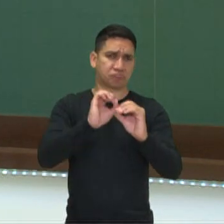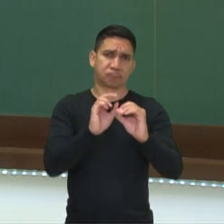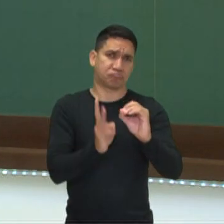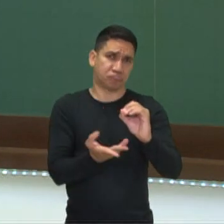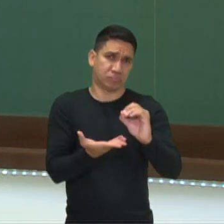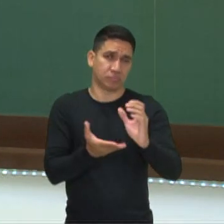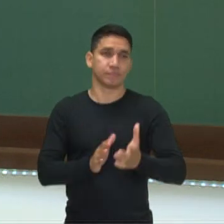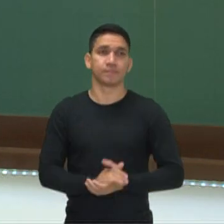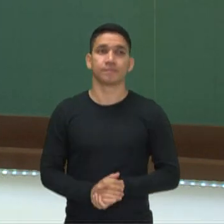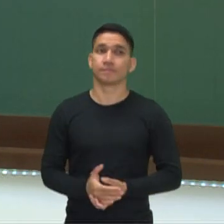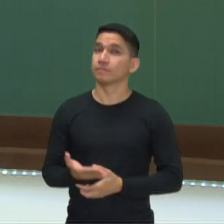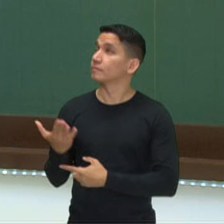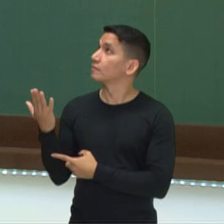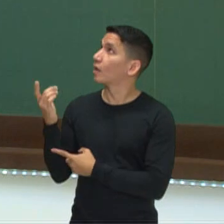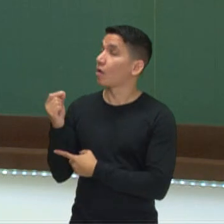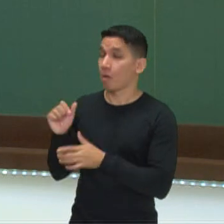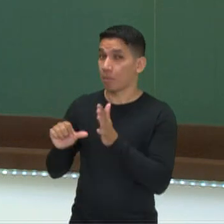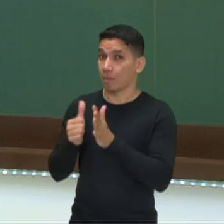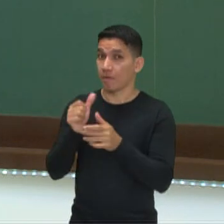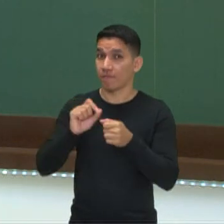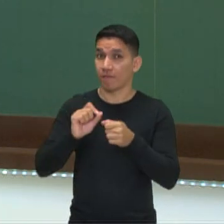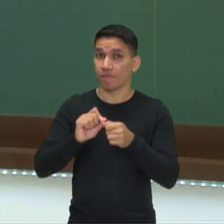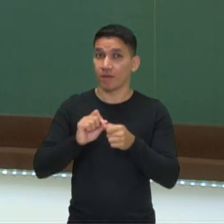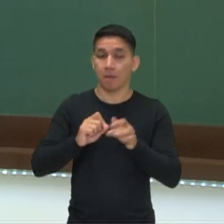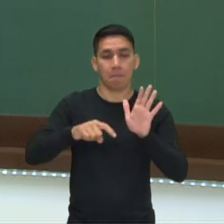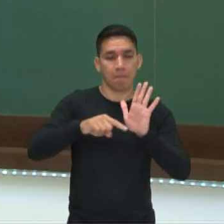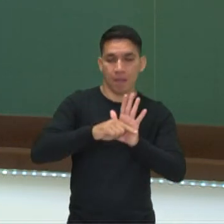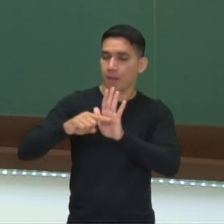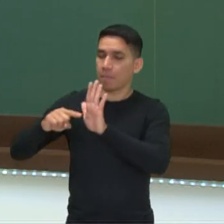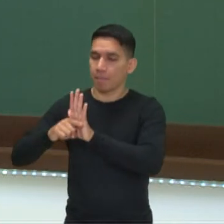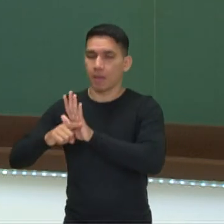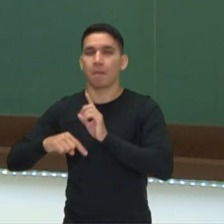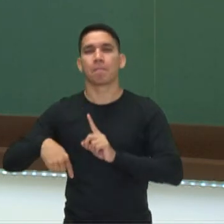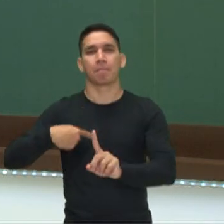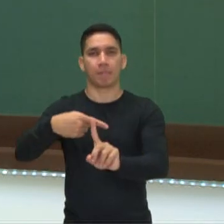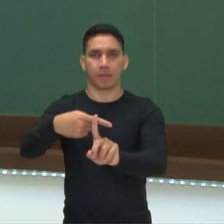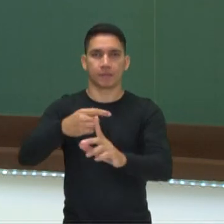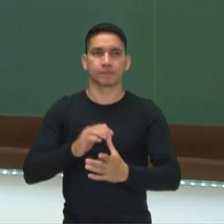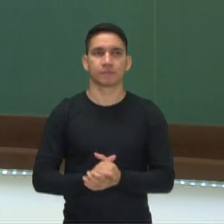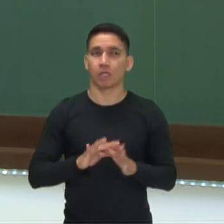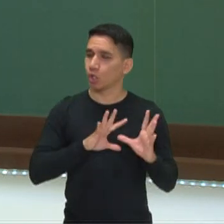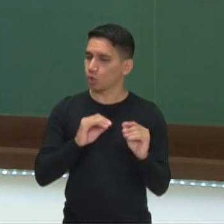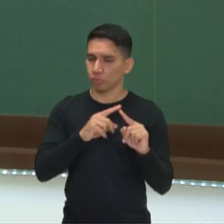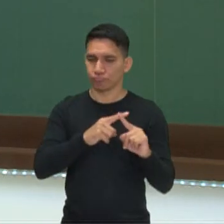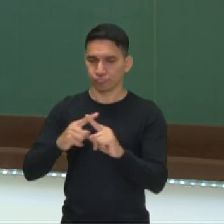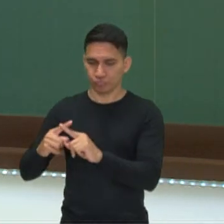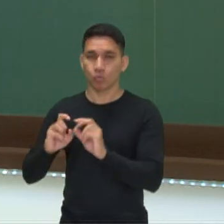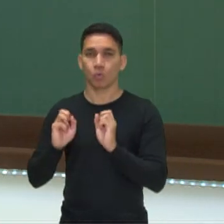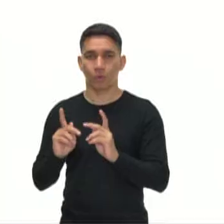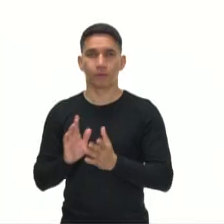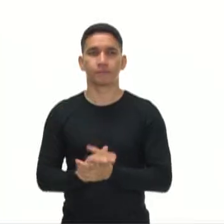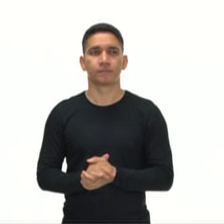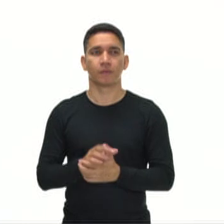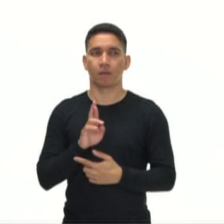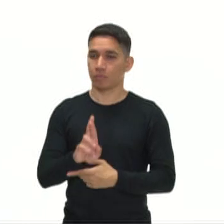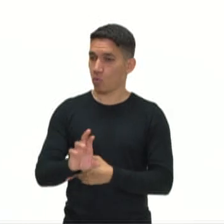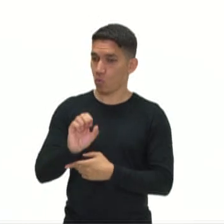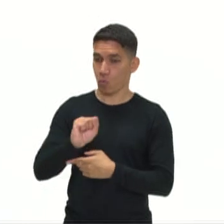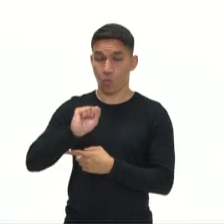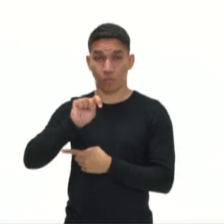esse produto, primeiro fazendo a regra de sinal. Menos com menos mais. Toda essa multiplicação aqui,